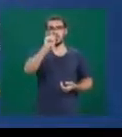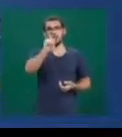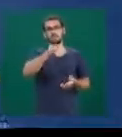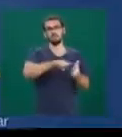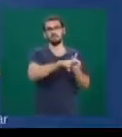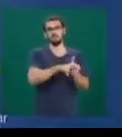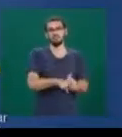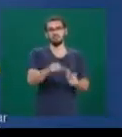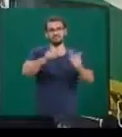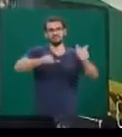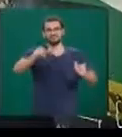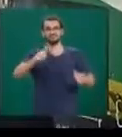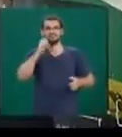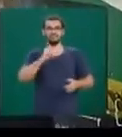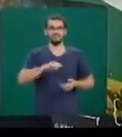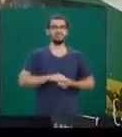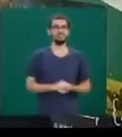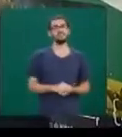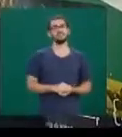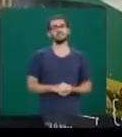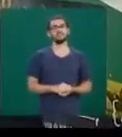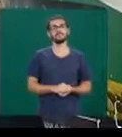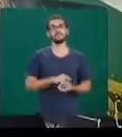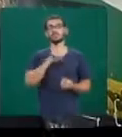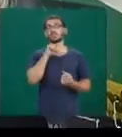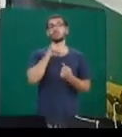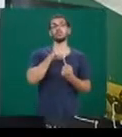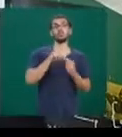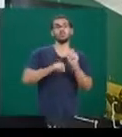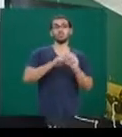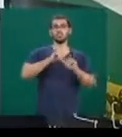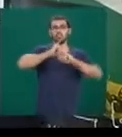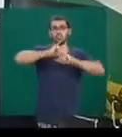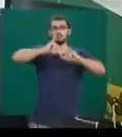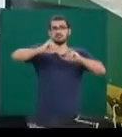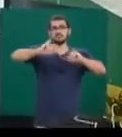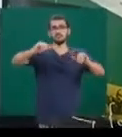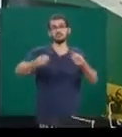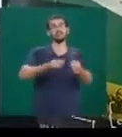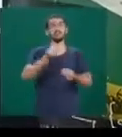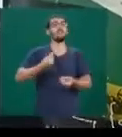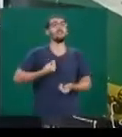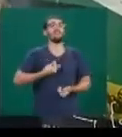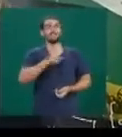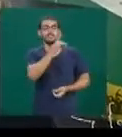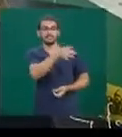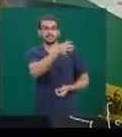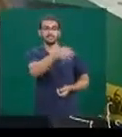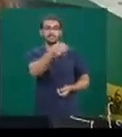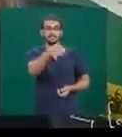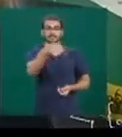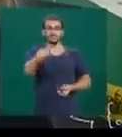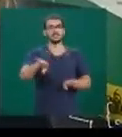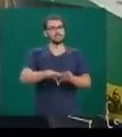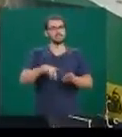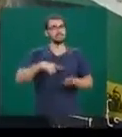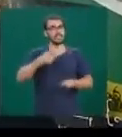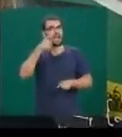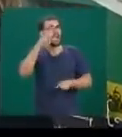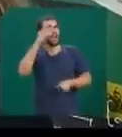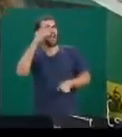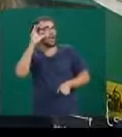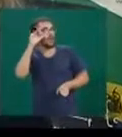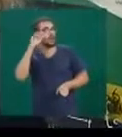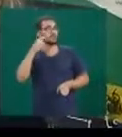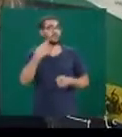A mostra... O objetivo é divulgar um pouquinho da vida de cada uma e tem uma curiosidade muito interessante em cada um desses banners.